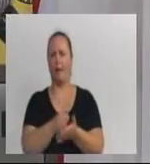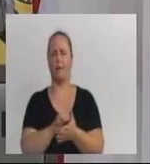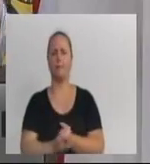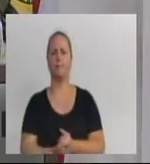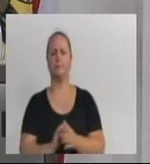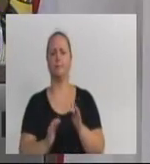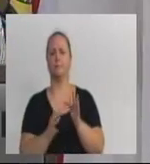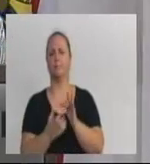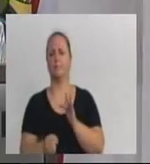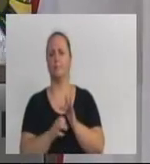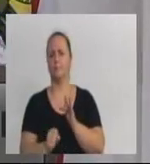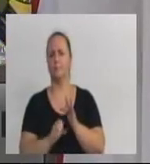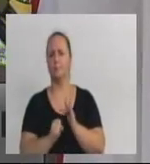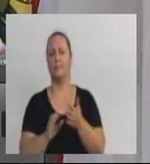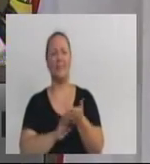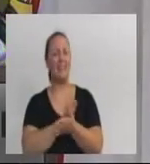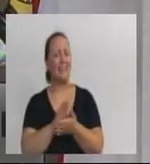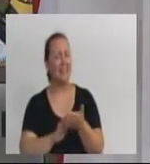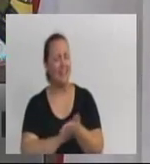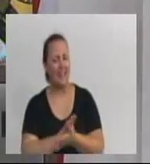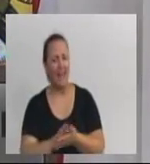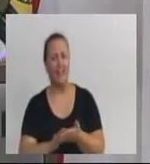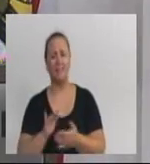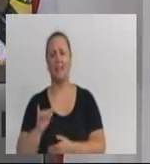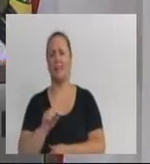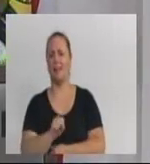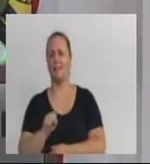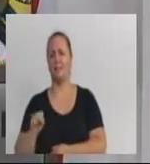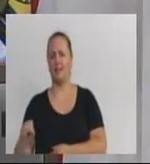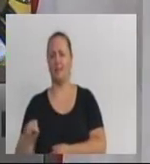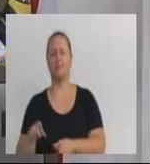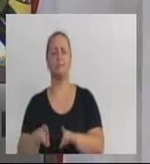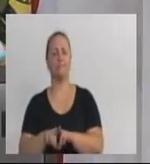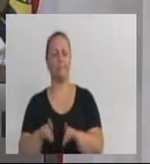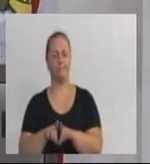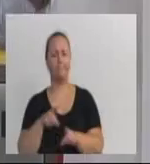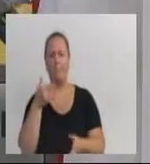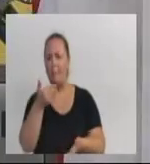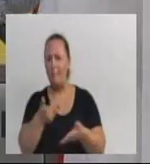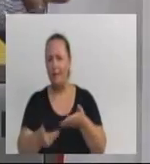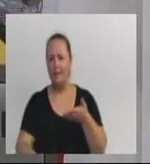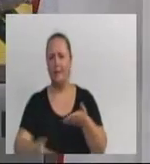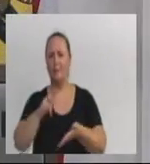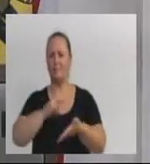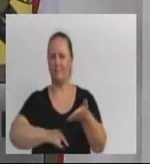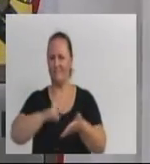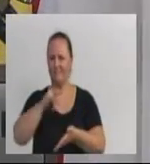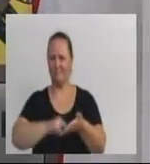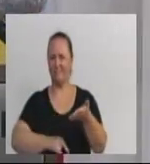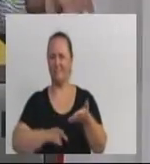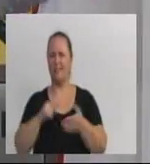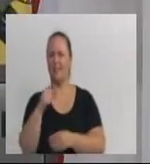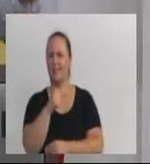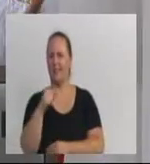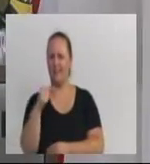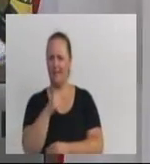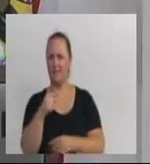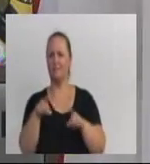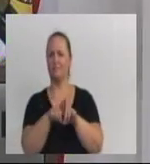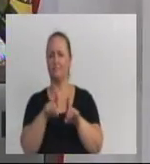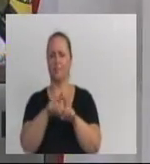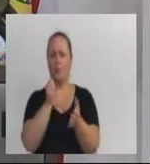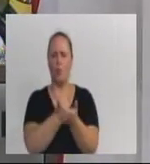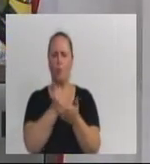FGTS e INSS. Perdeu as certidões negativas de débito e estava exercendo o contrato de